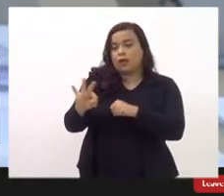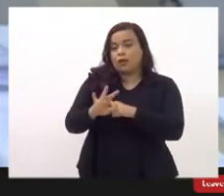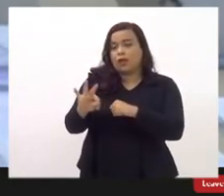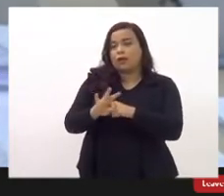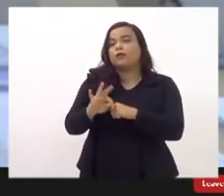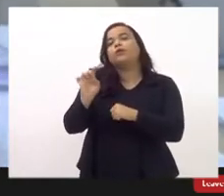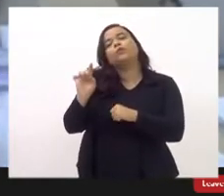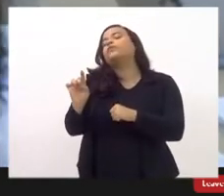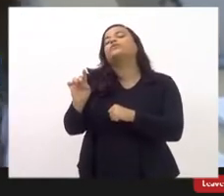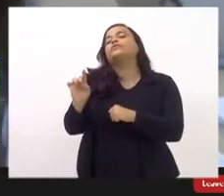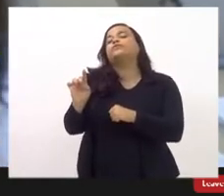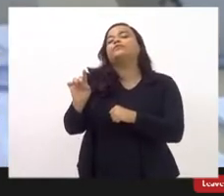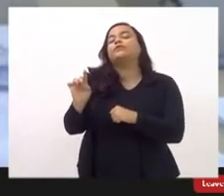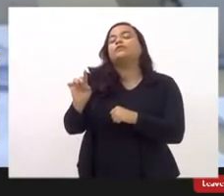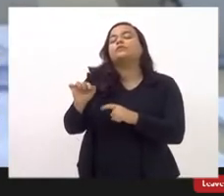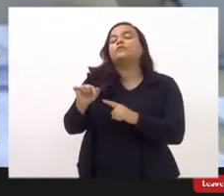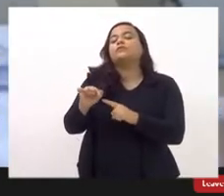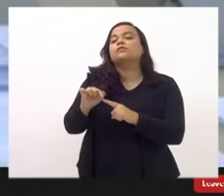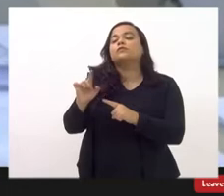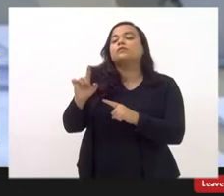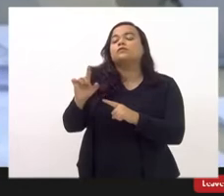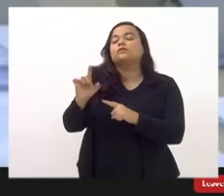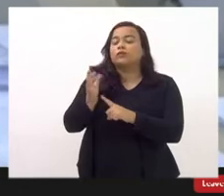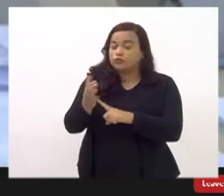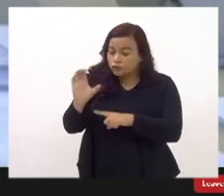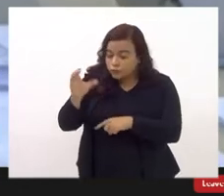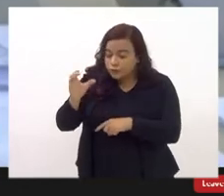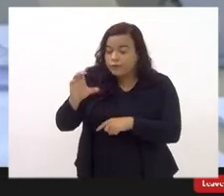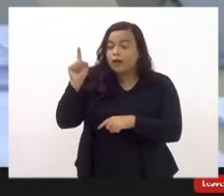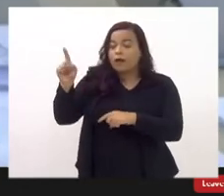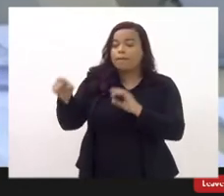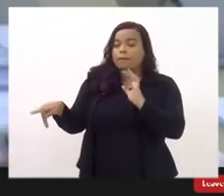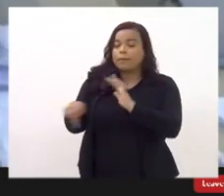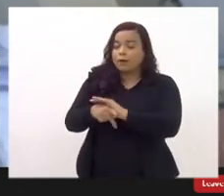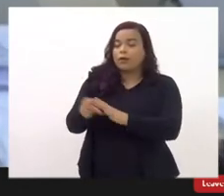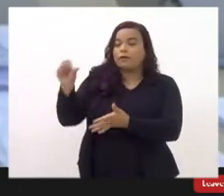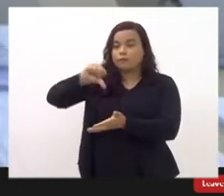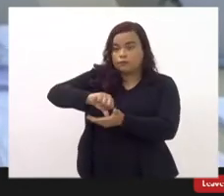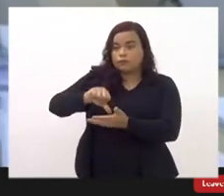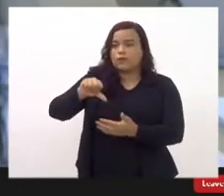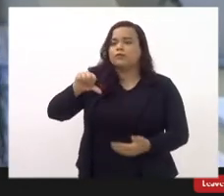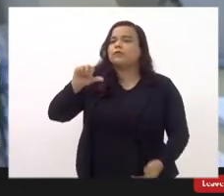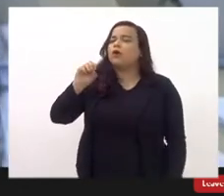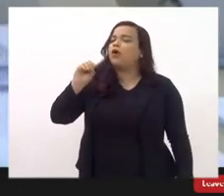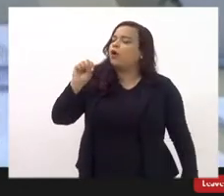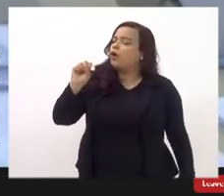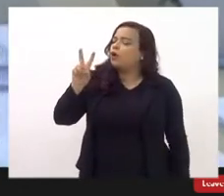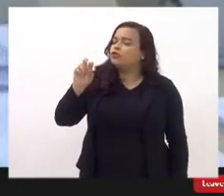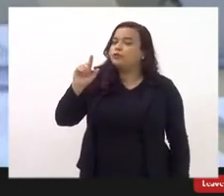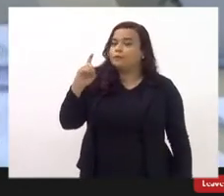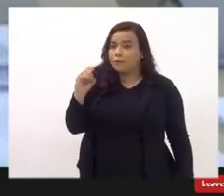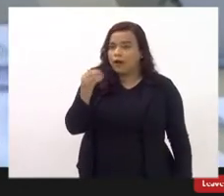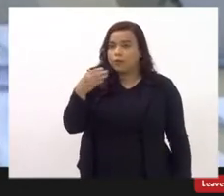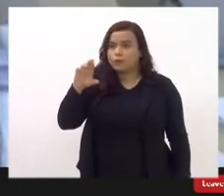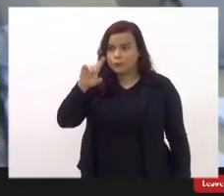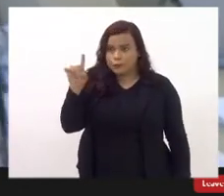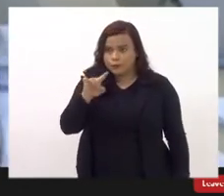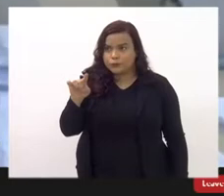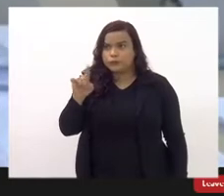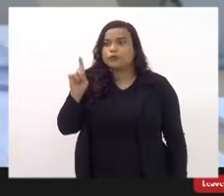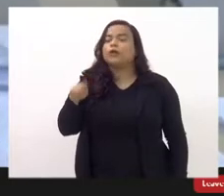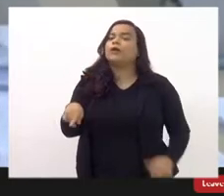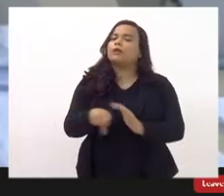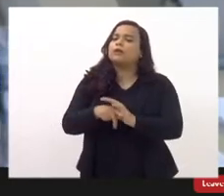tem sede aqui em Manguinhos, mas como a Fundação Oswaldo Cruz ela está em todo o território nacional, a gente discute